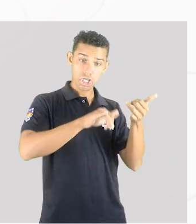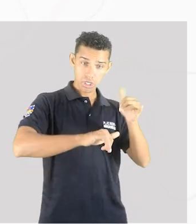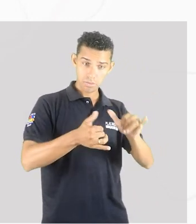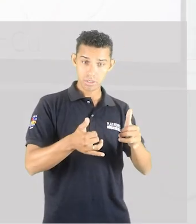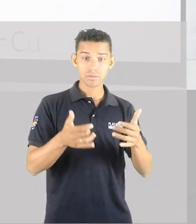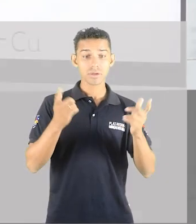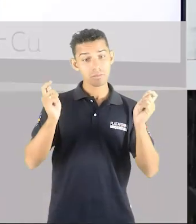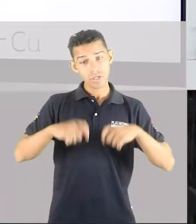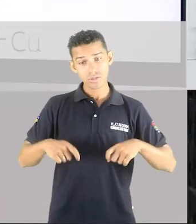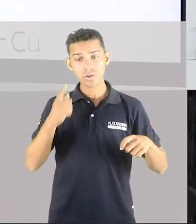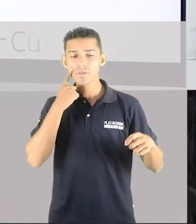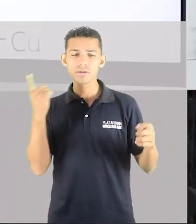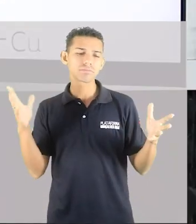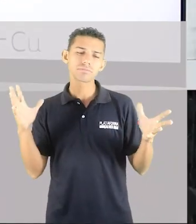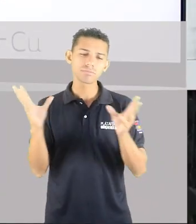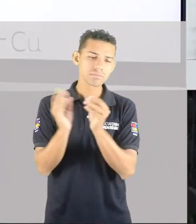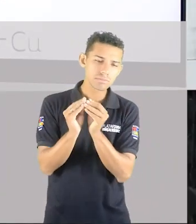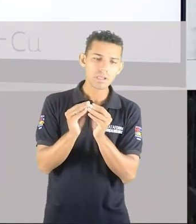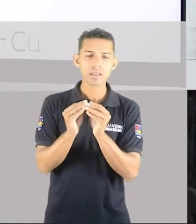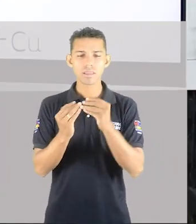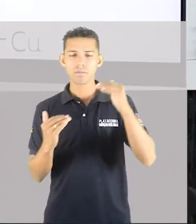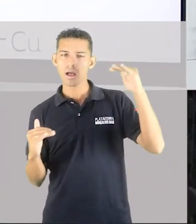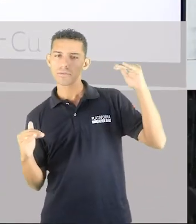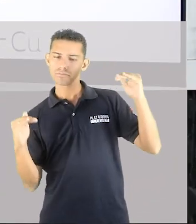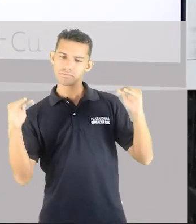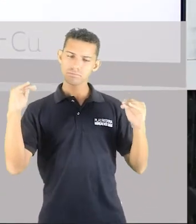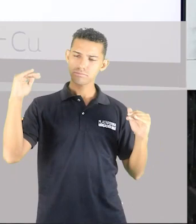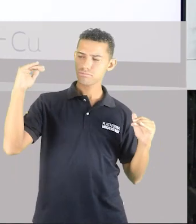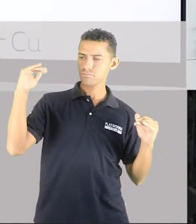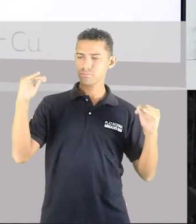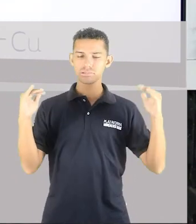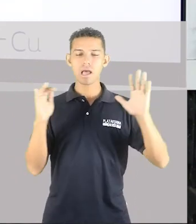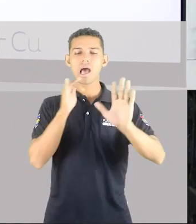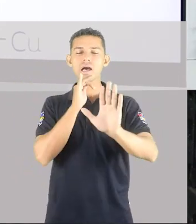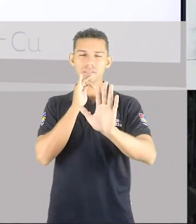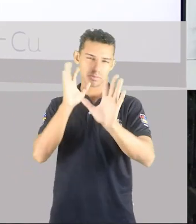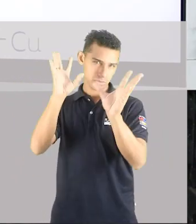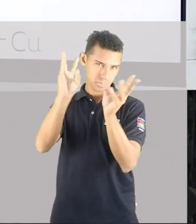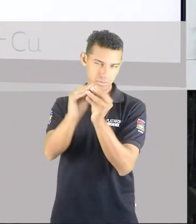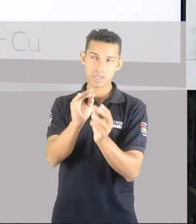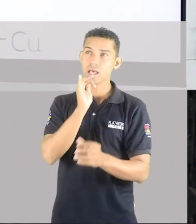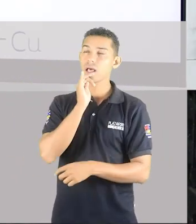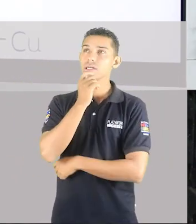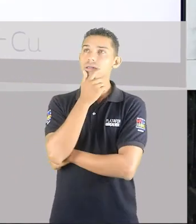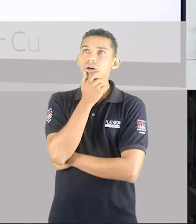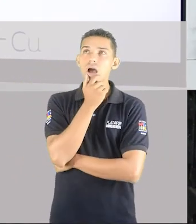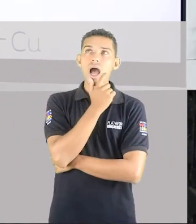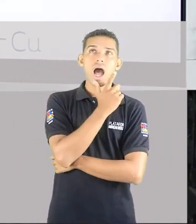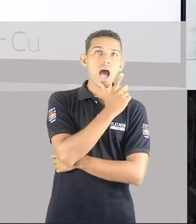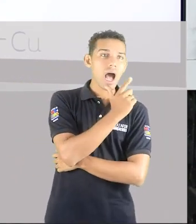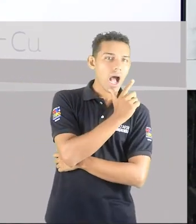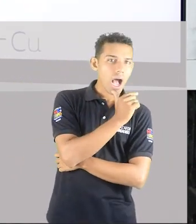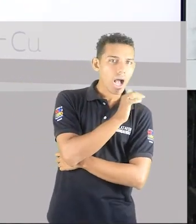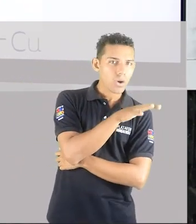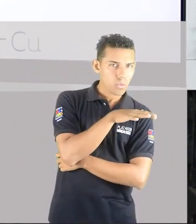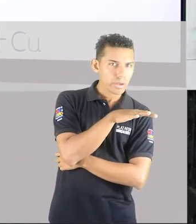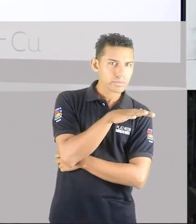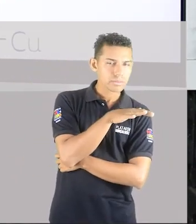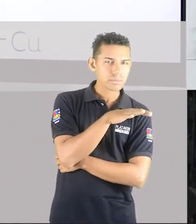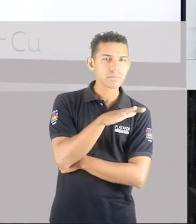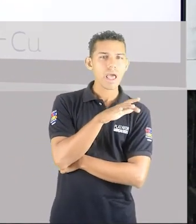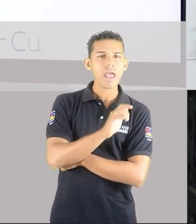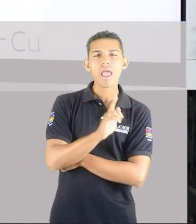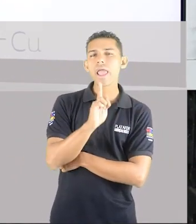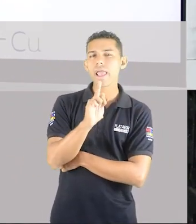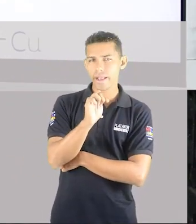por balanceamento. Resumindo, você chega às vezes e fala assim, pai Daniel, eu tenho, por exemplo, água, e essa água ela é